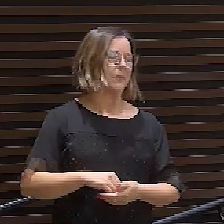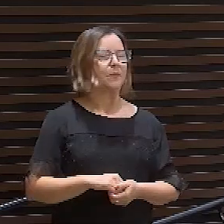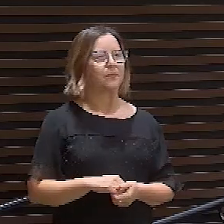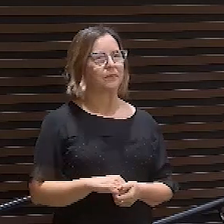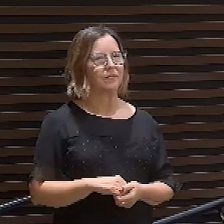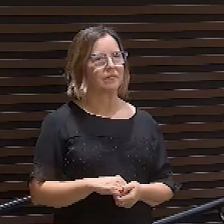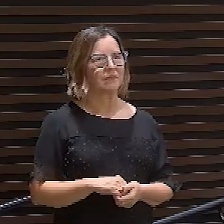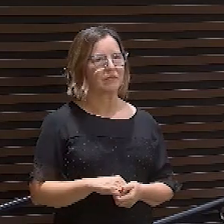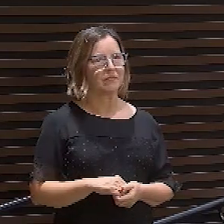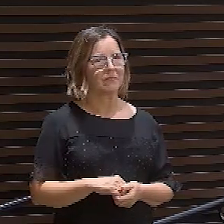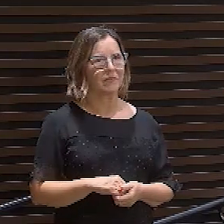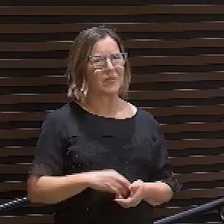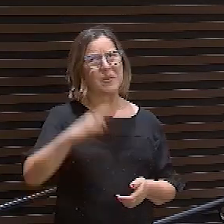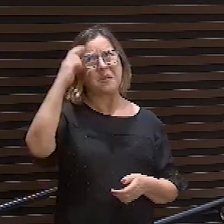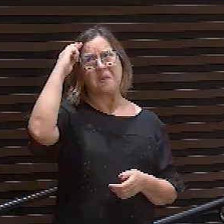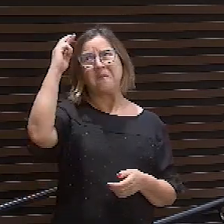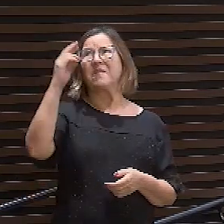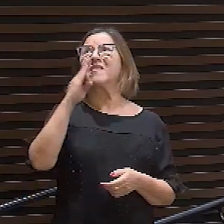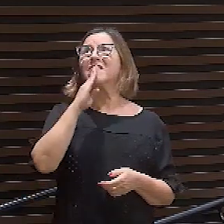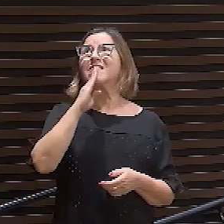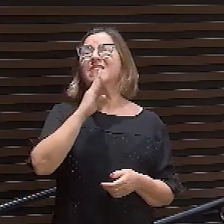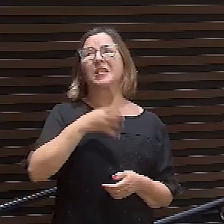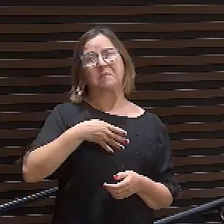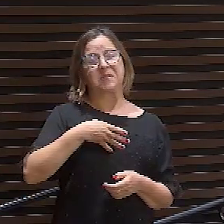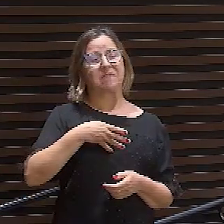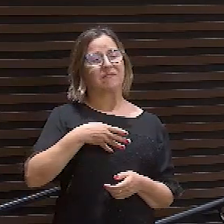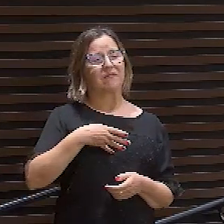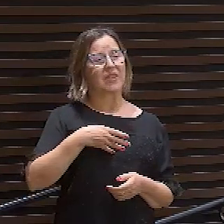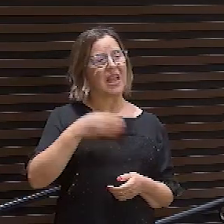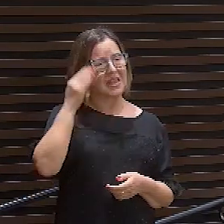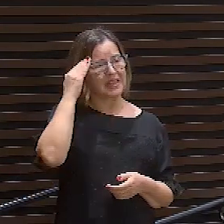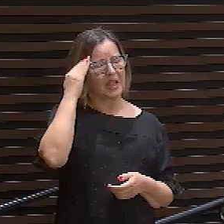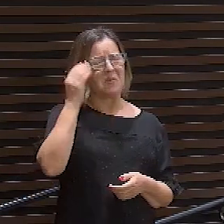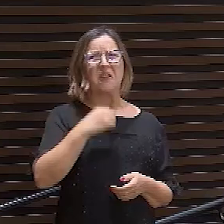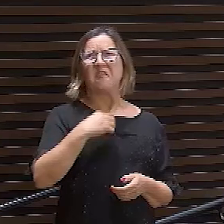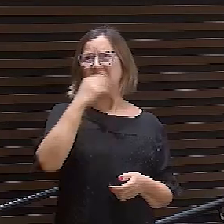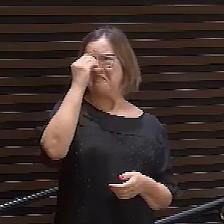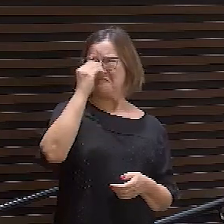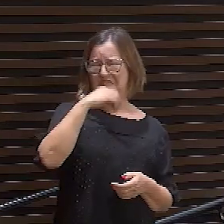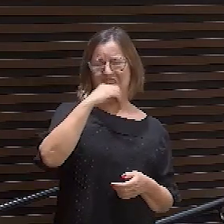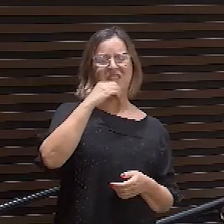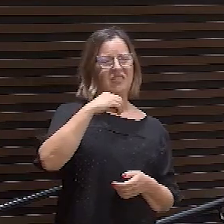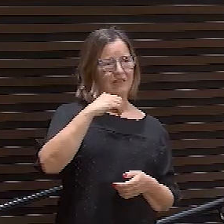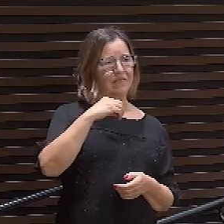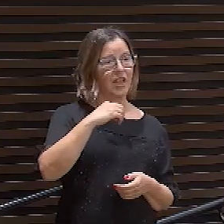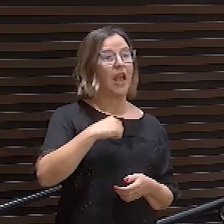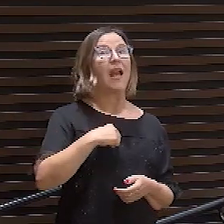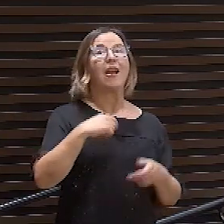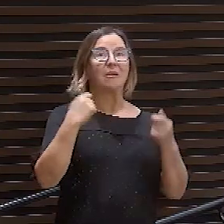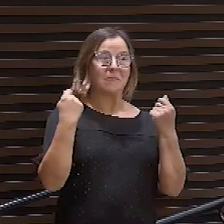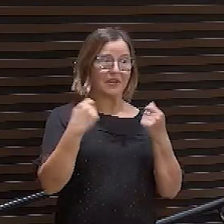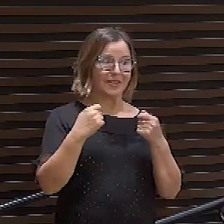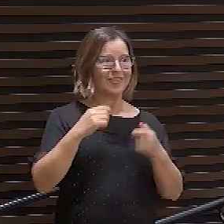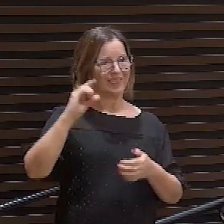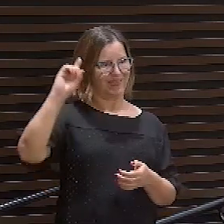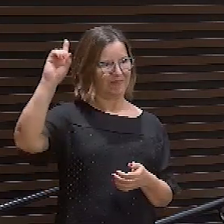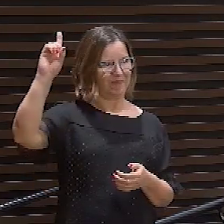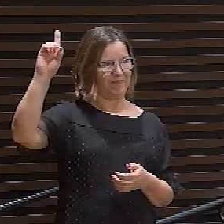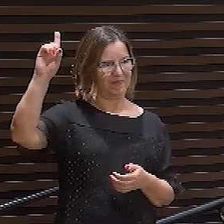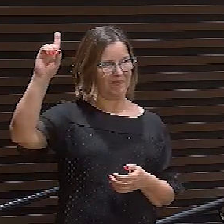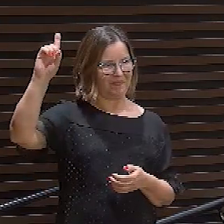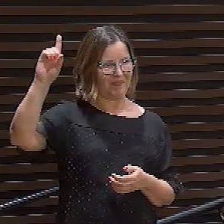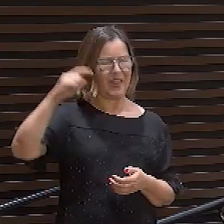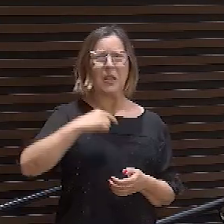Senhor, o Senhor me conhece. O Senhor sabe que eu sou fraco e sou maleável. E eu preciso de Ti.